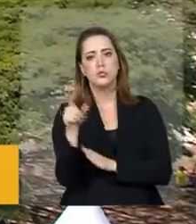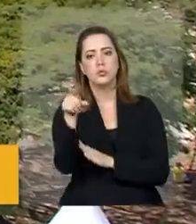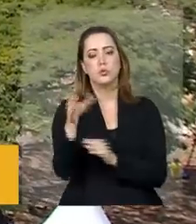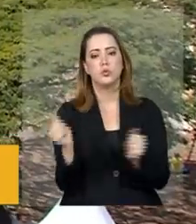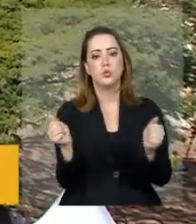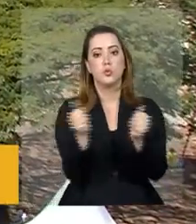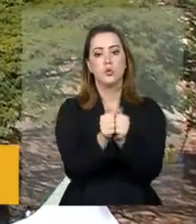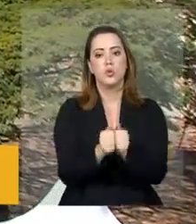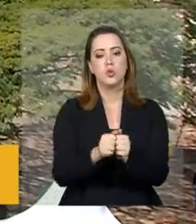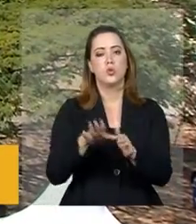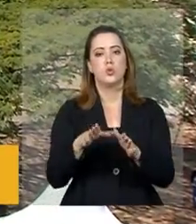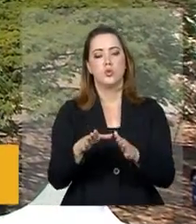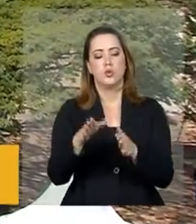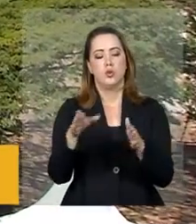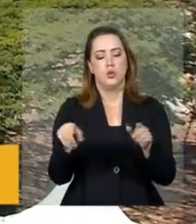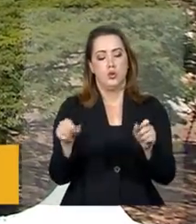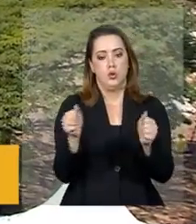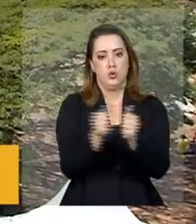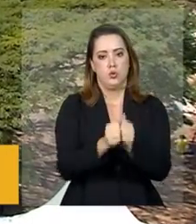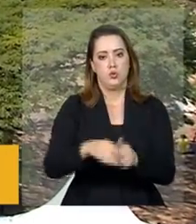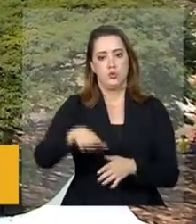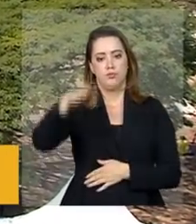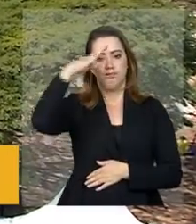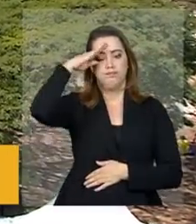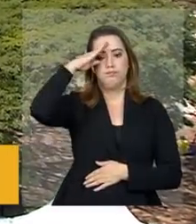integrados aos Dragões da Independência.